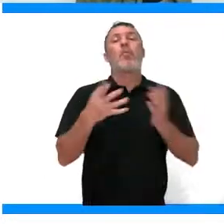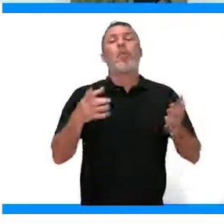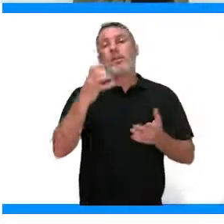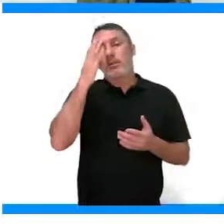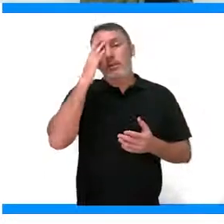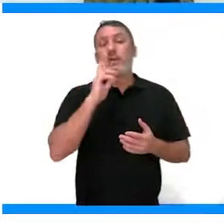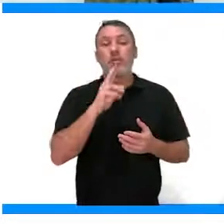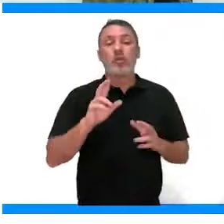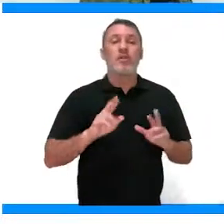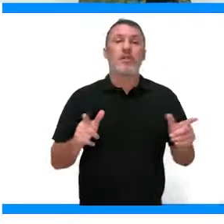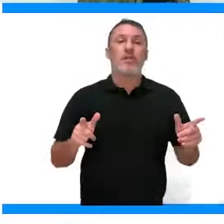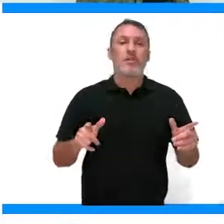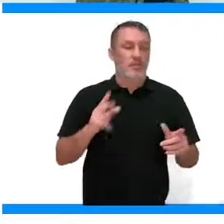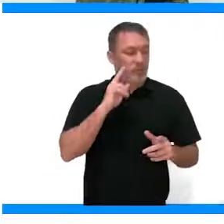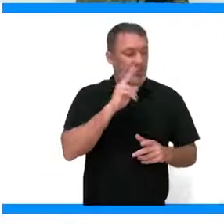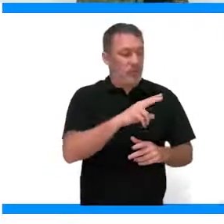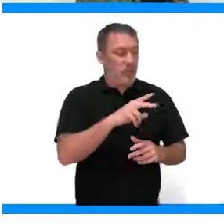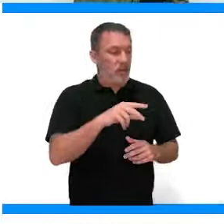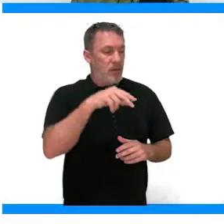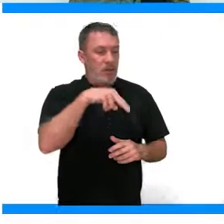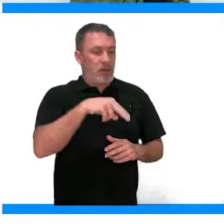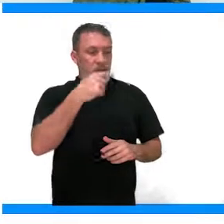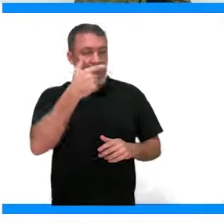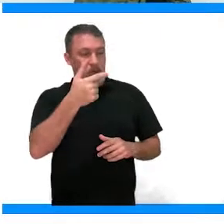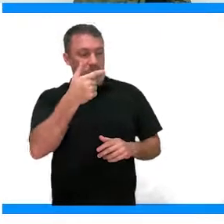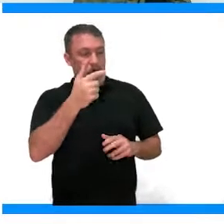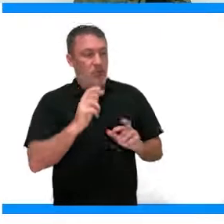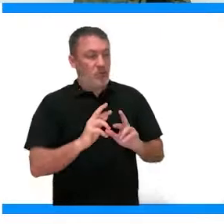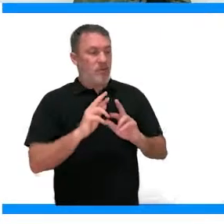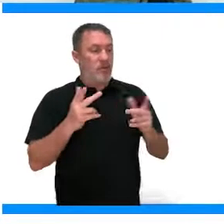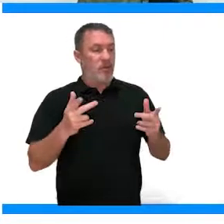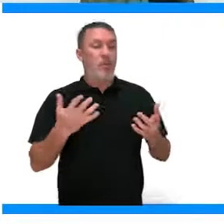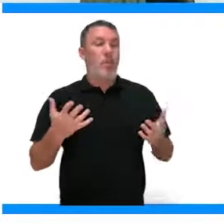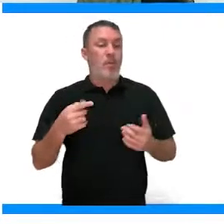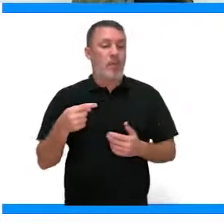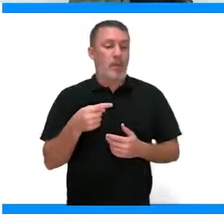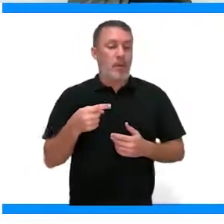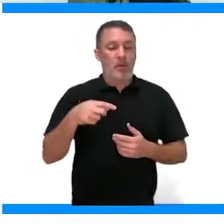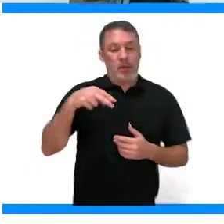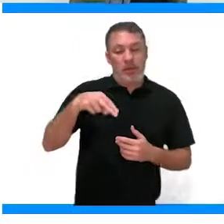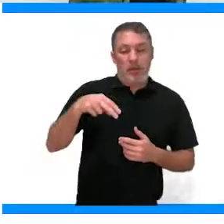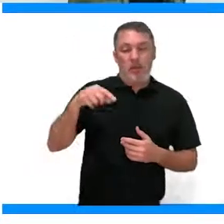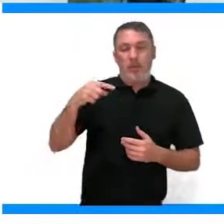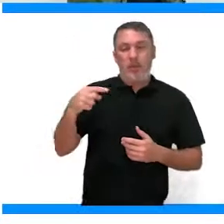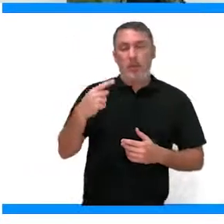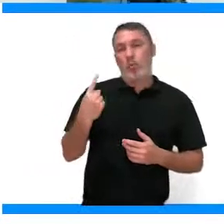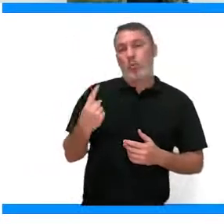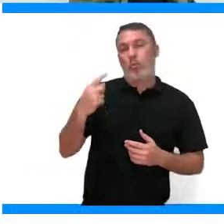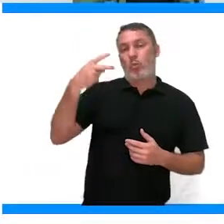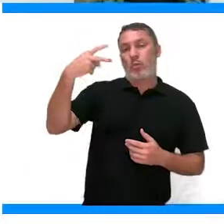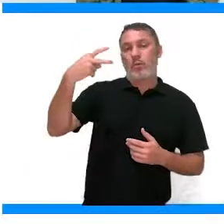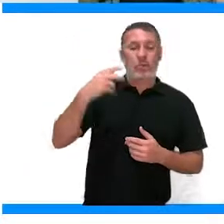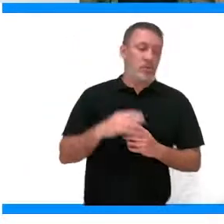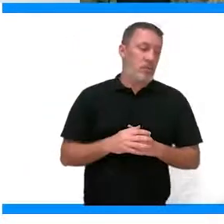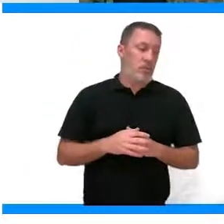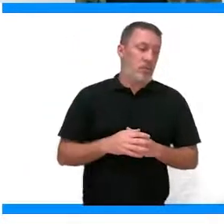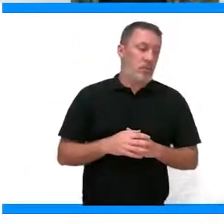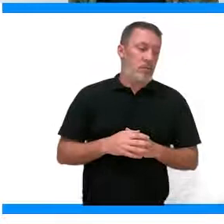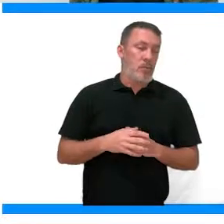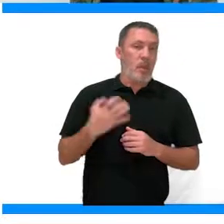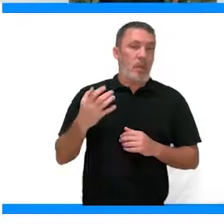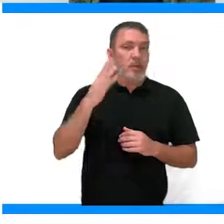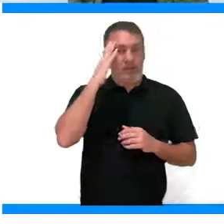quer? Que você dê a diferença do N ao quadrado menos N menos 1 ao quadrado. Ele quer a diferença